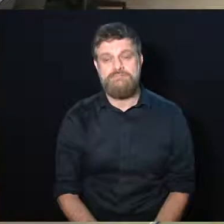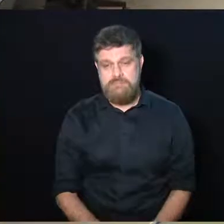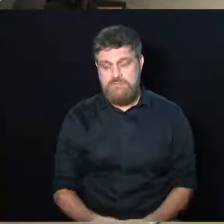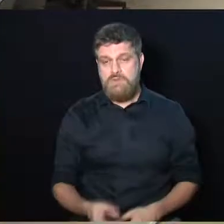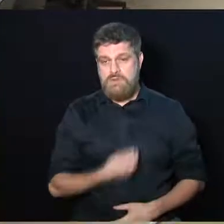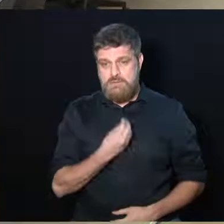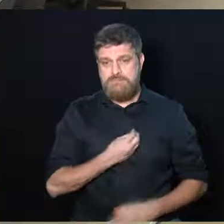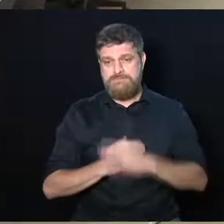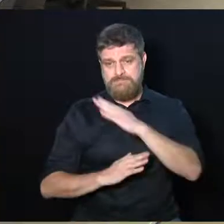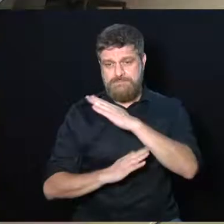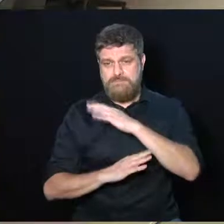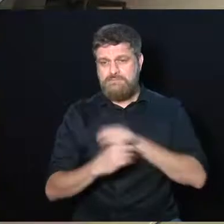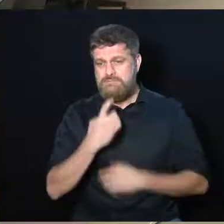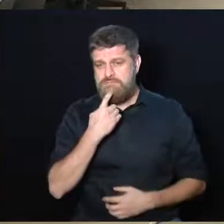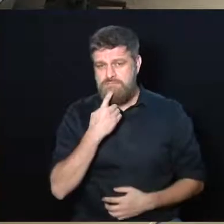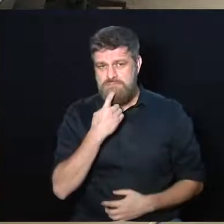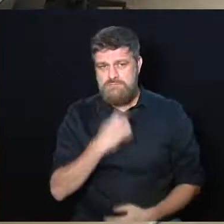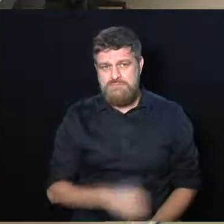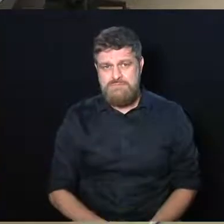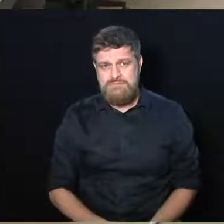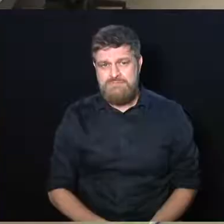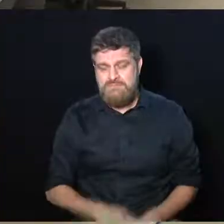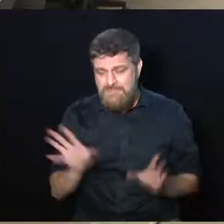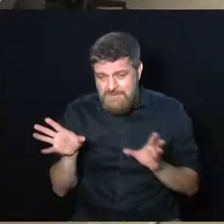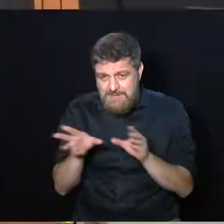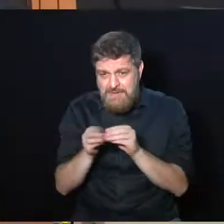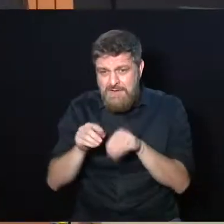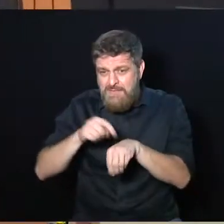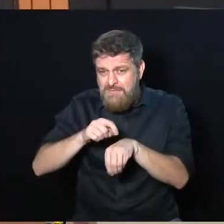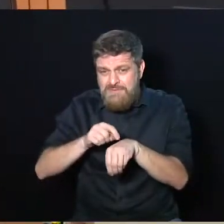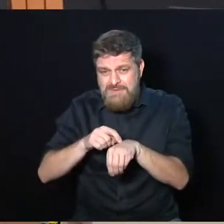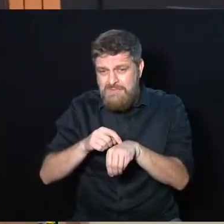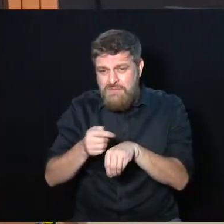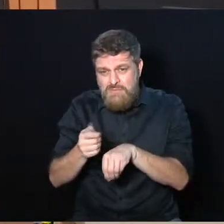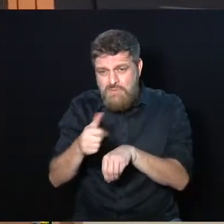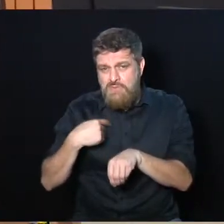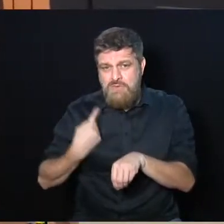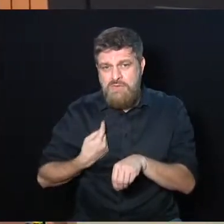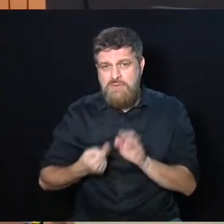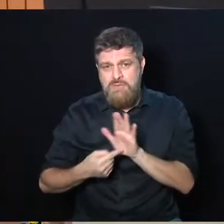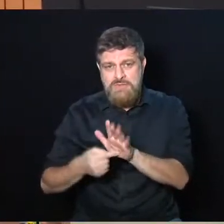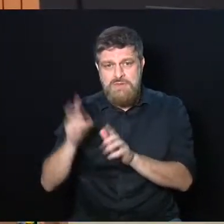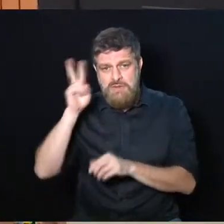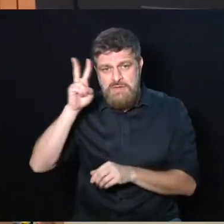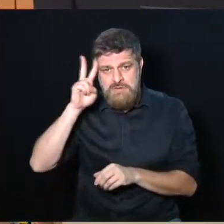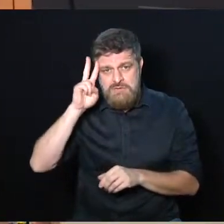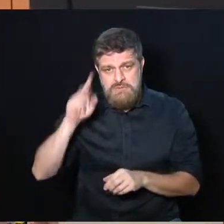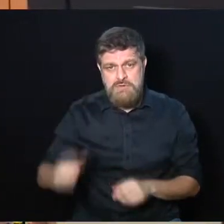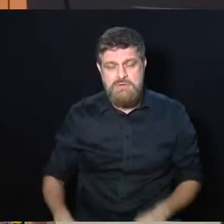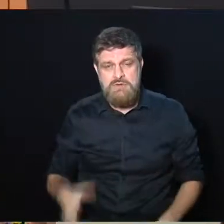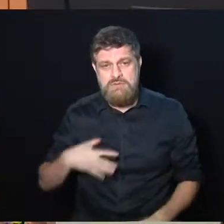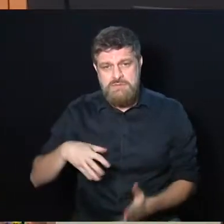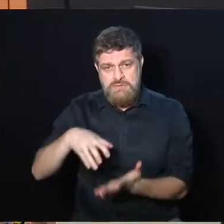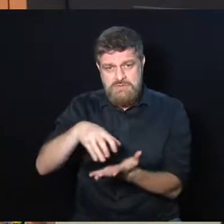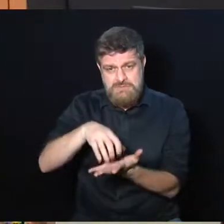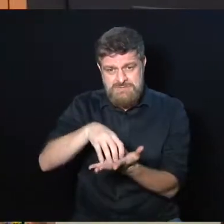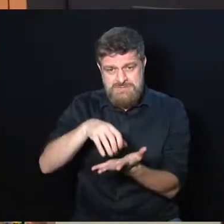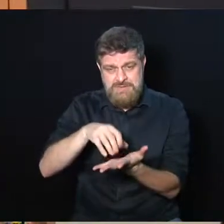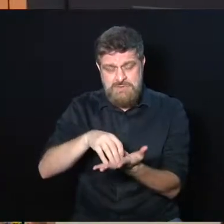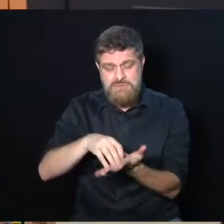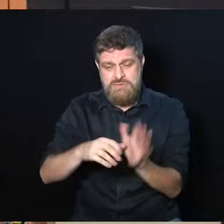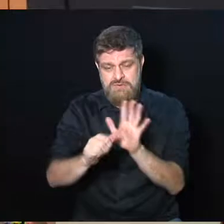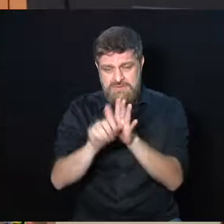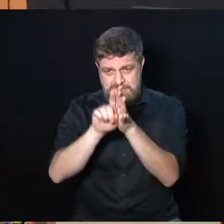Campinas, e vou tentar, em alguns minutos, apresentar um pouco do que é a história dos Centros de Informação e Assistência Toxicológica no mundo e no